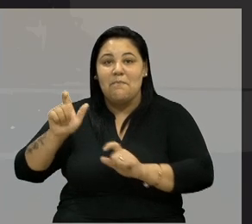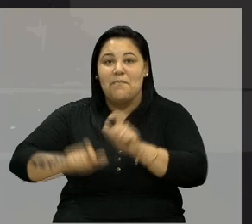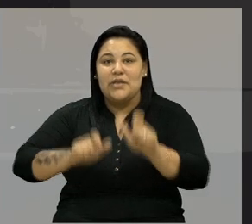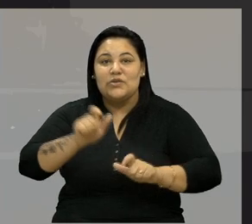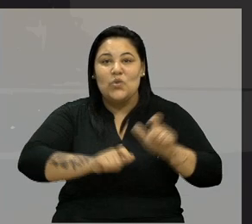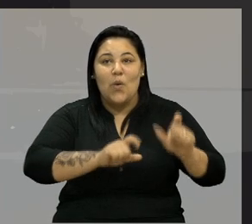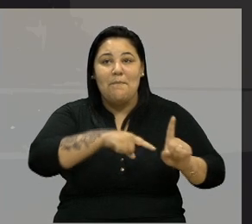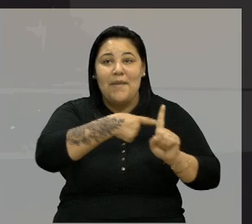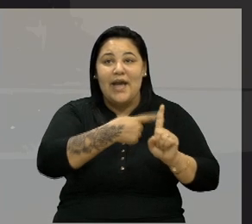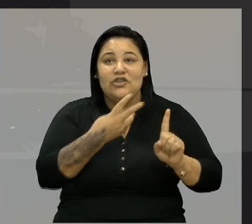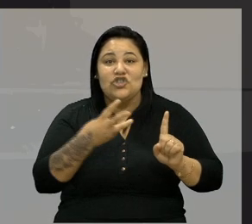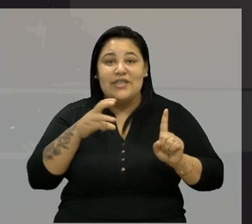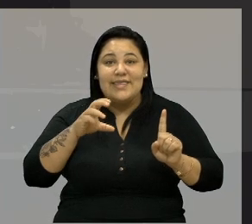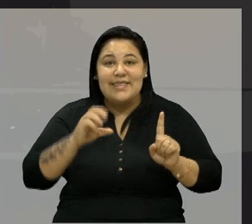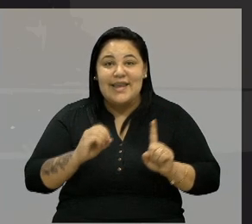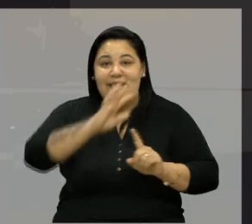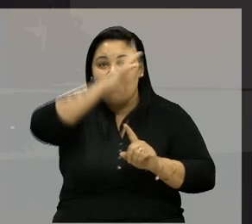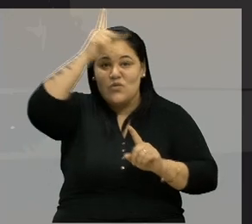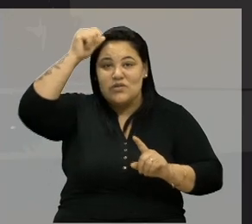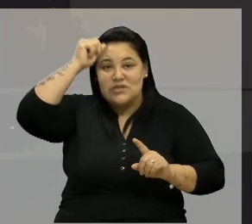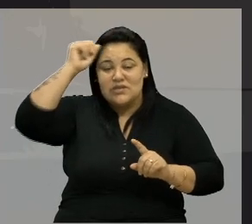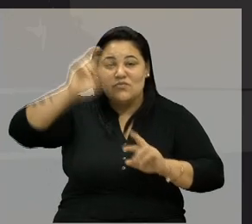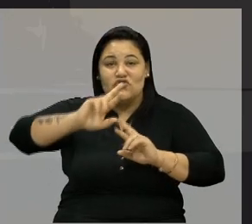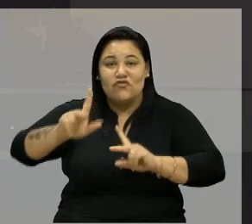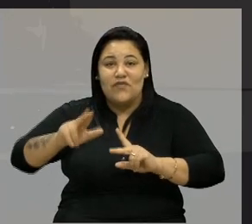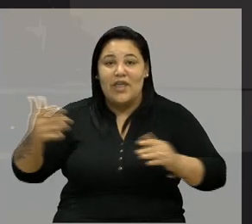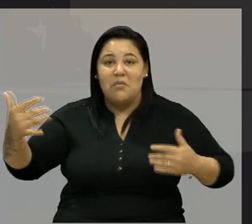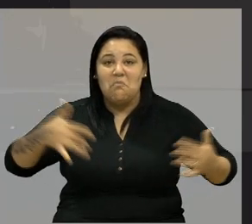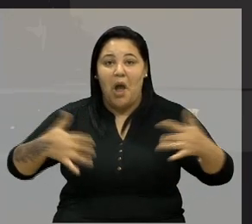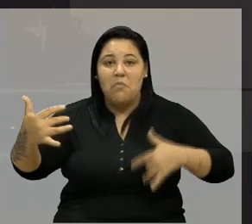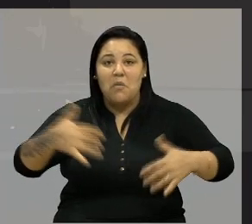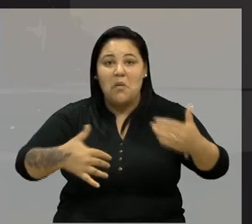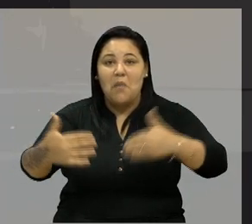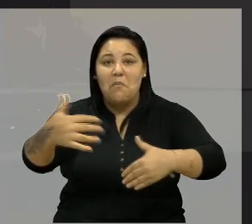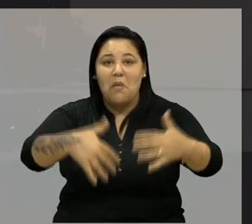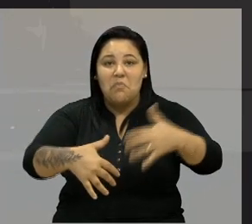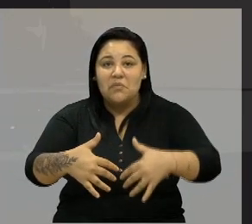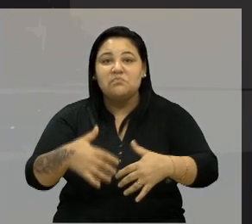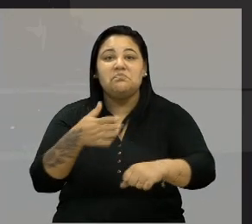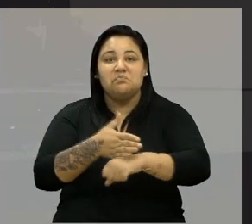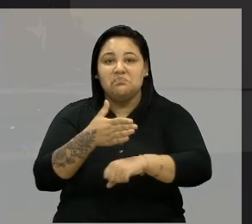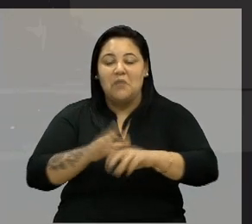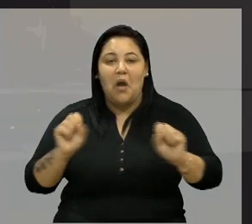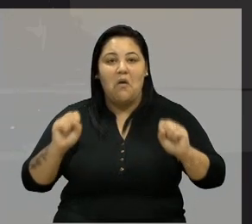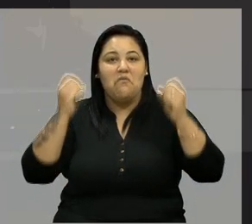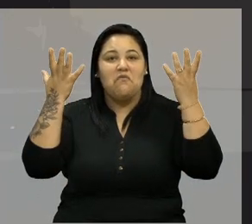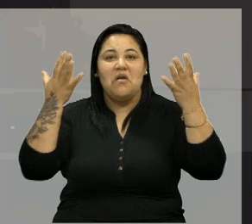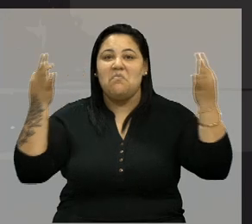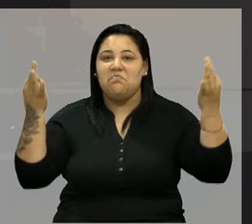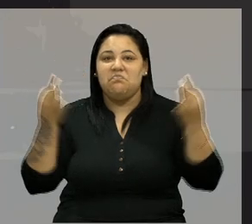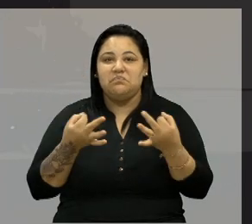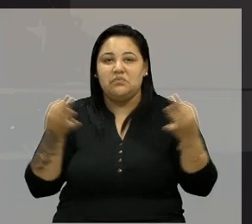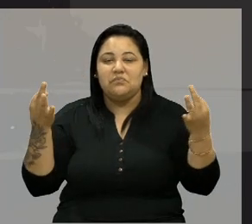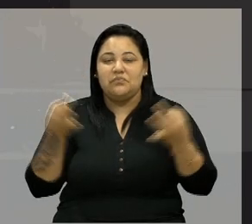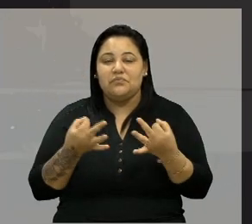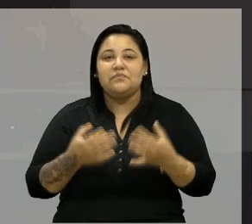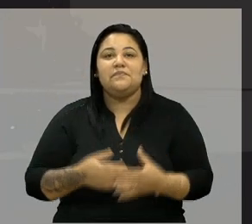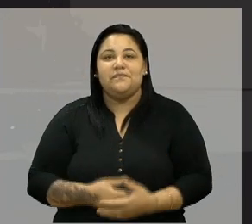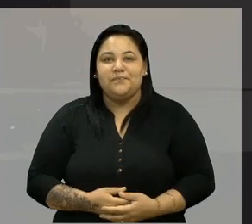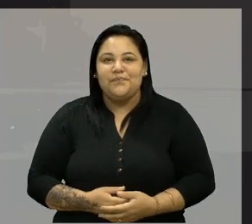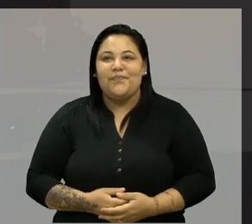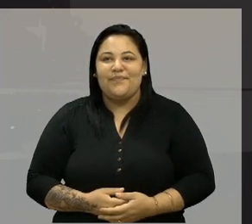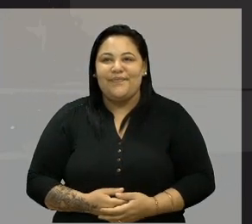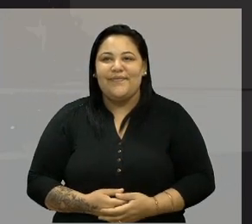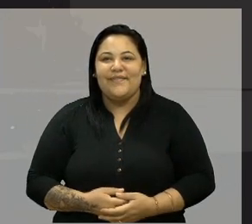municípios diferentes vieram até Caxias do Sul para participar desse evento que foi sensacional né então nós